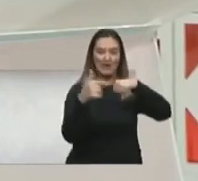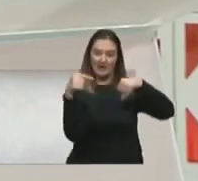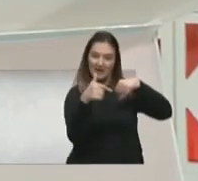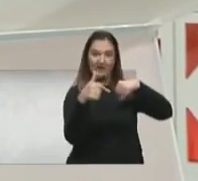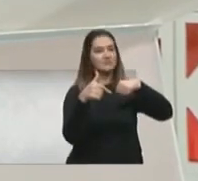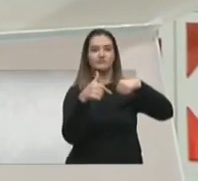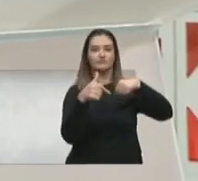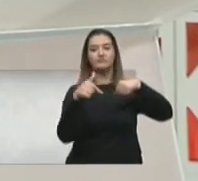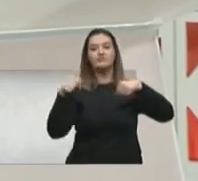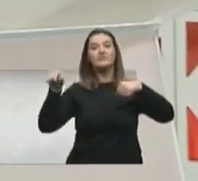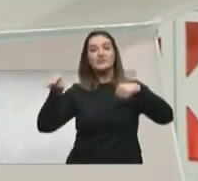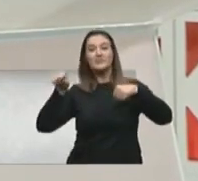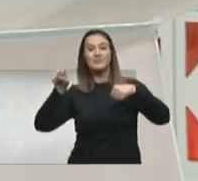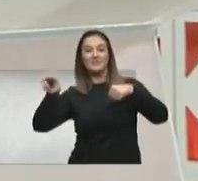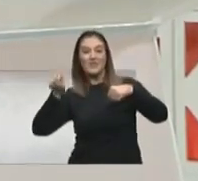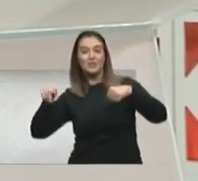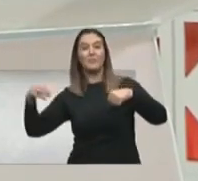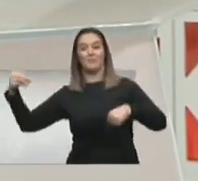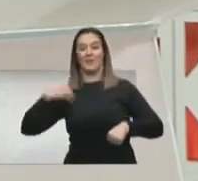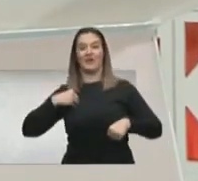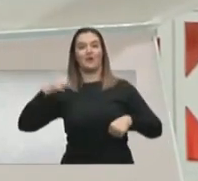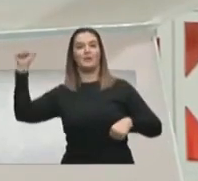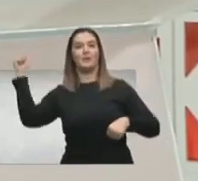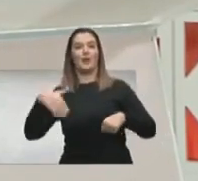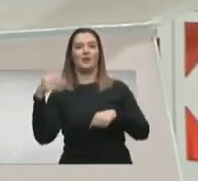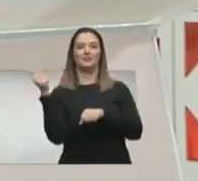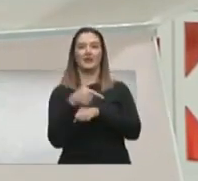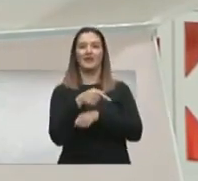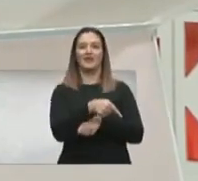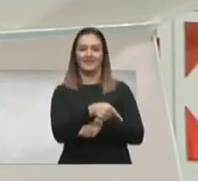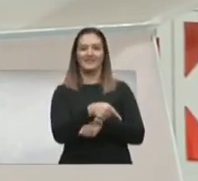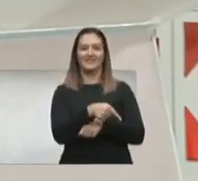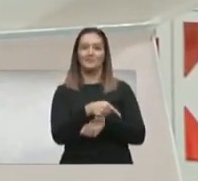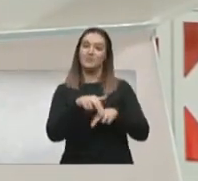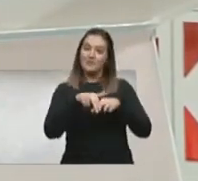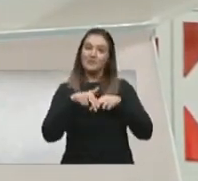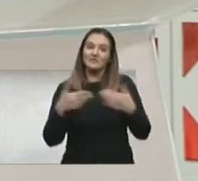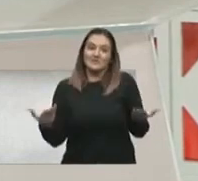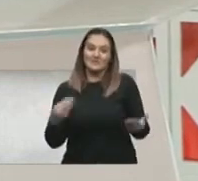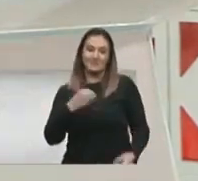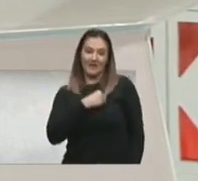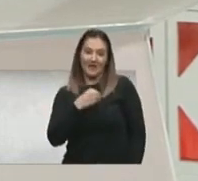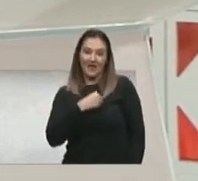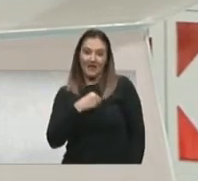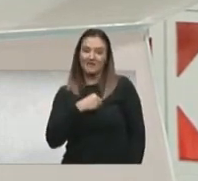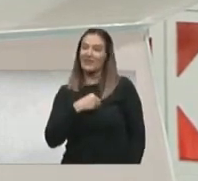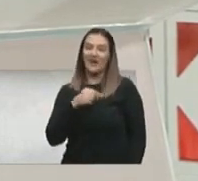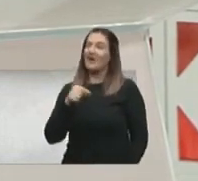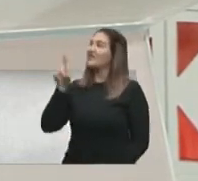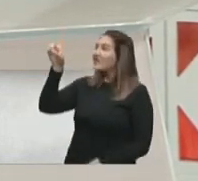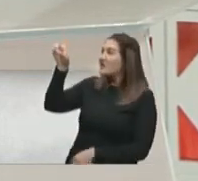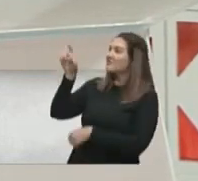que qualquer outro vírus do mundo. O pecado entrou na vida de Adão e Eva dessa maneira. Eles